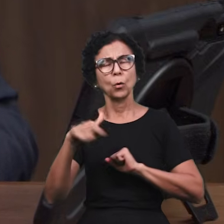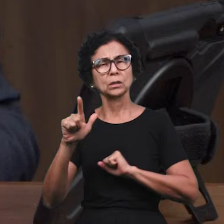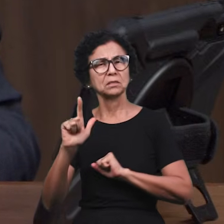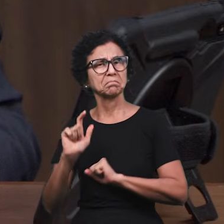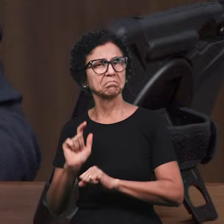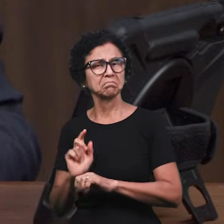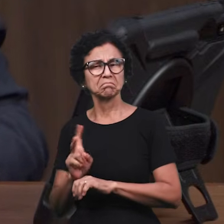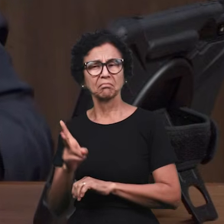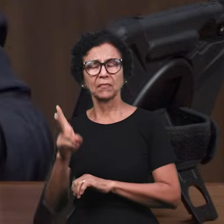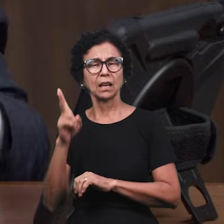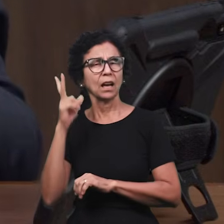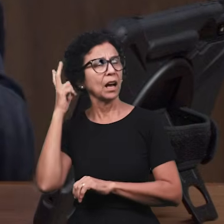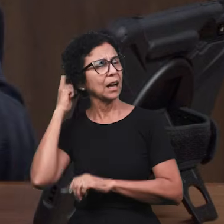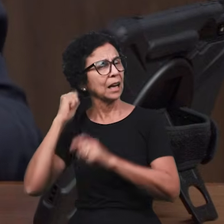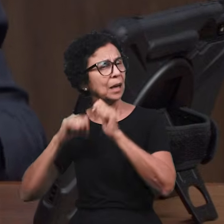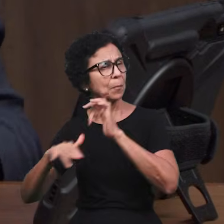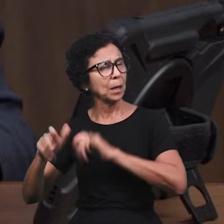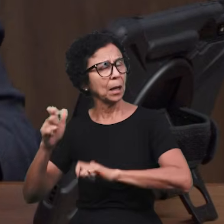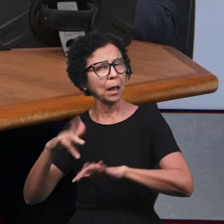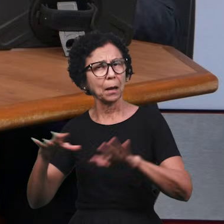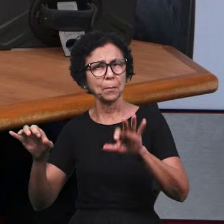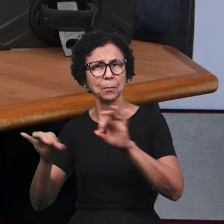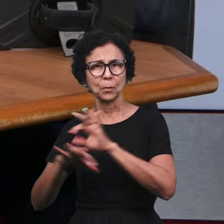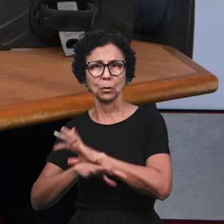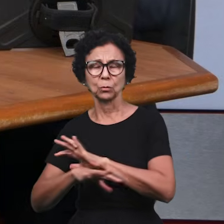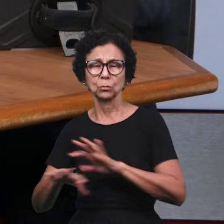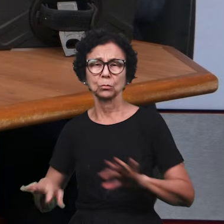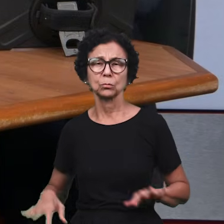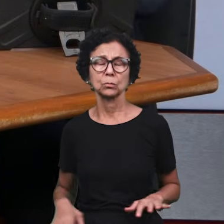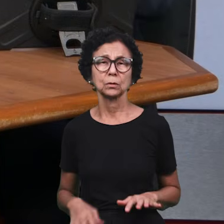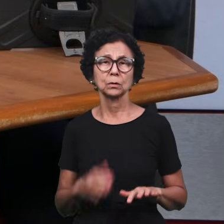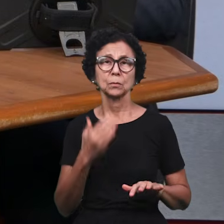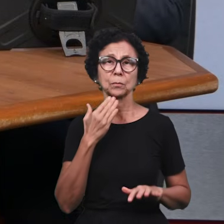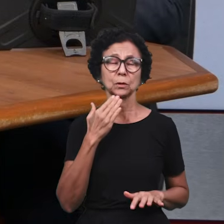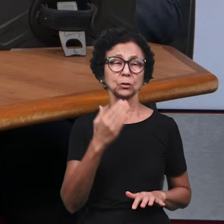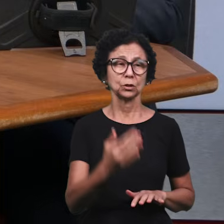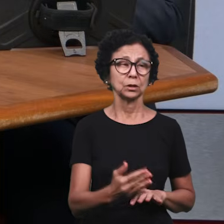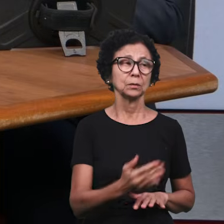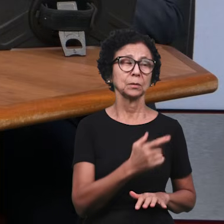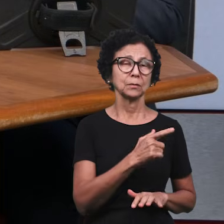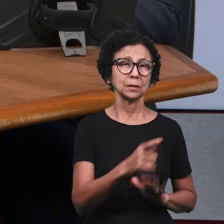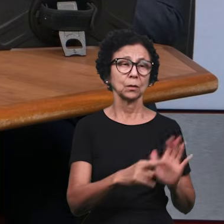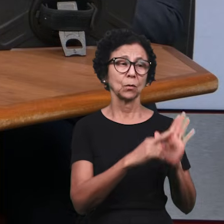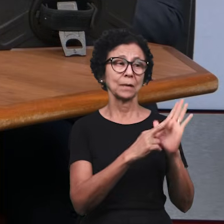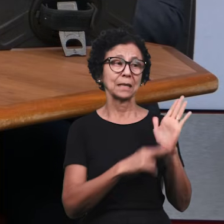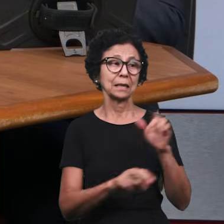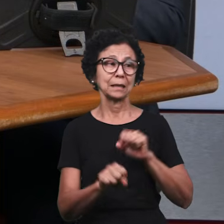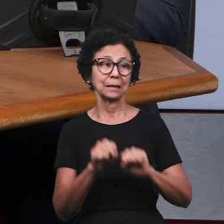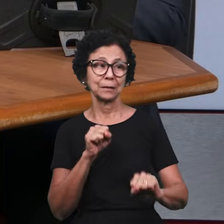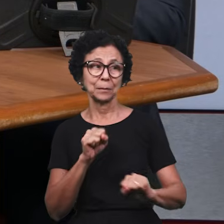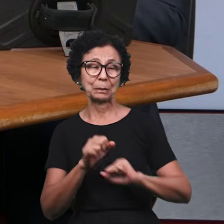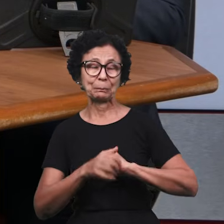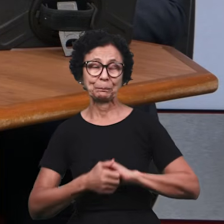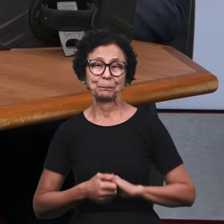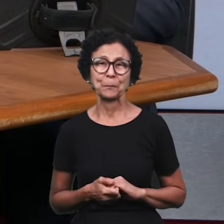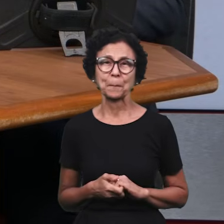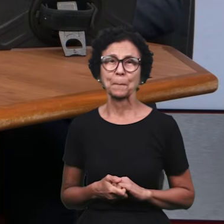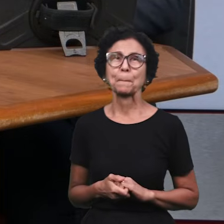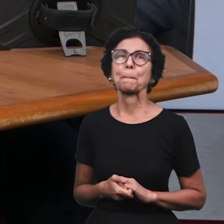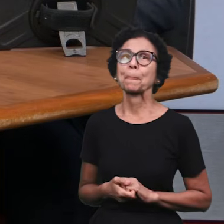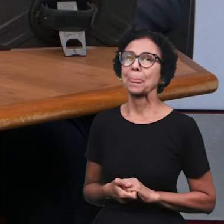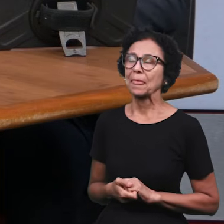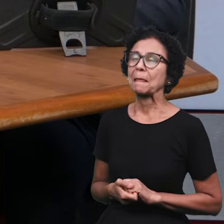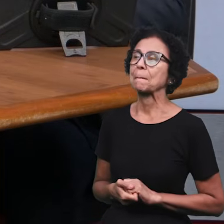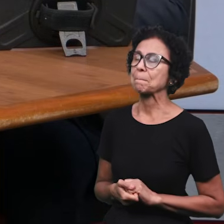dita? Queria que você começasse já quebrando alguns mitos, quebrando alguns paradigmas aí. Bom, Hugo, meu amigo, essa é